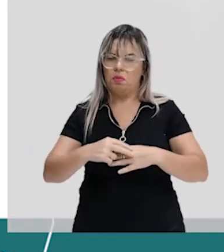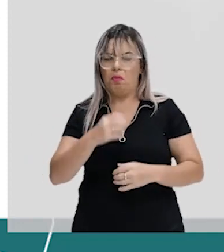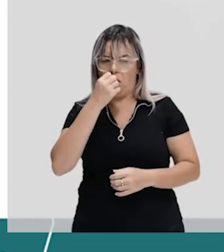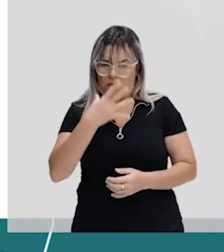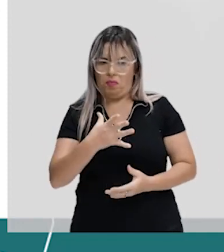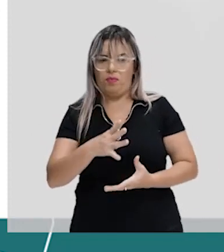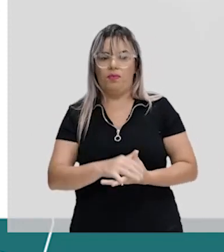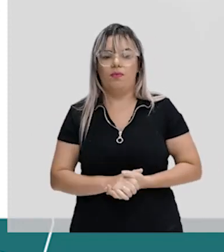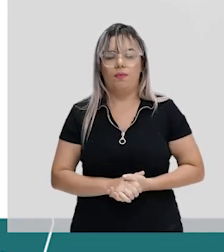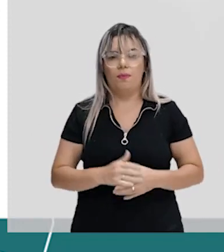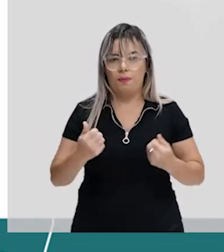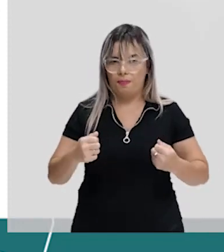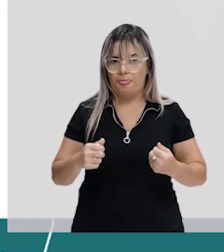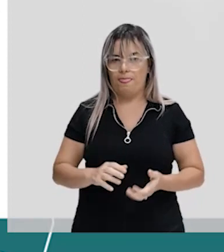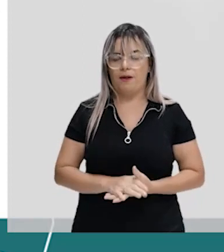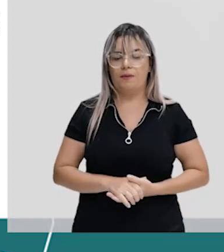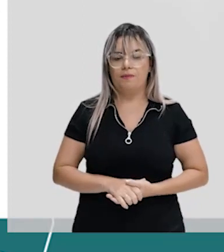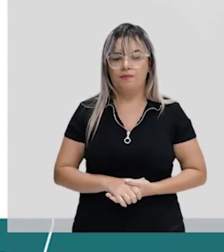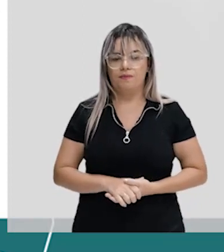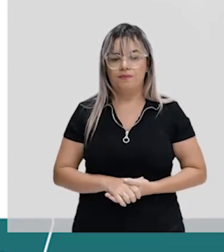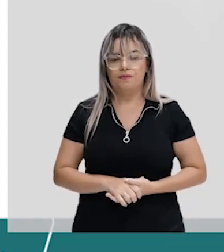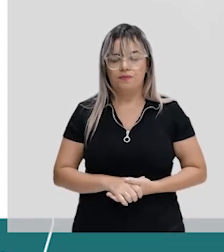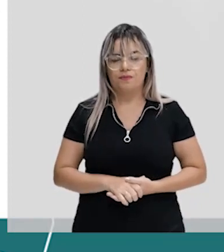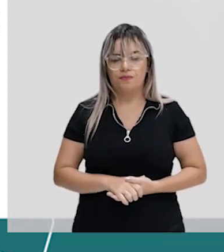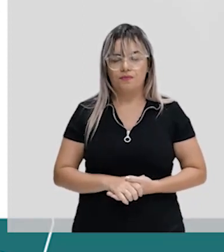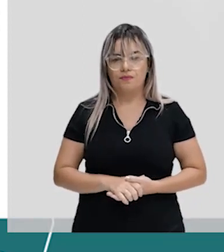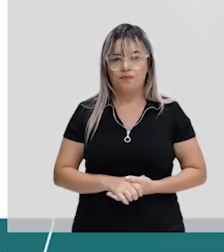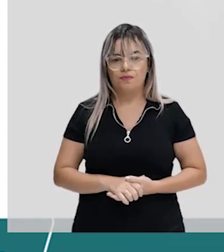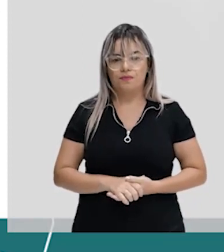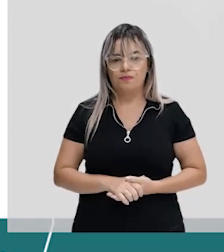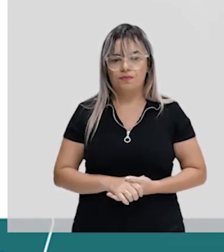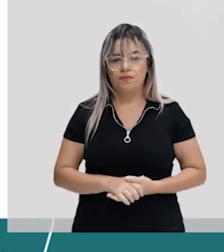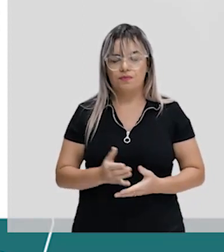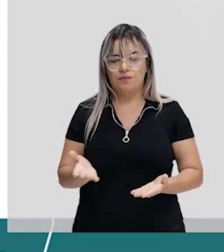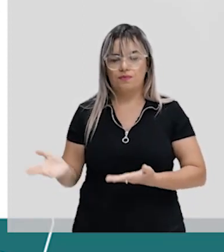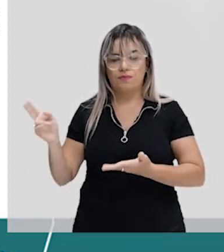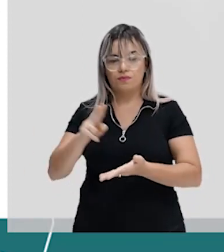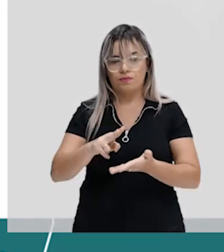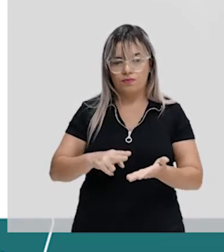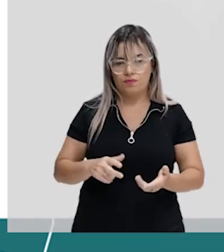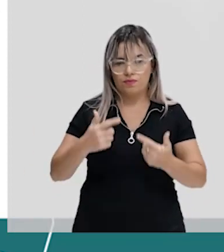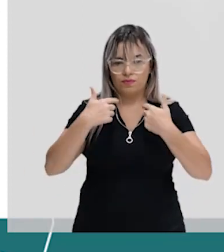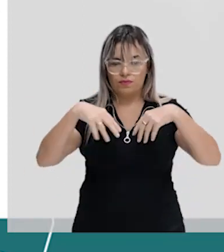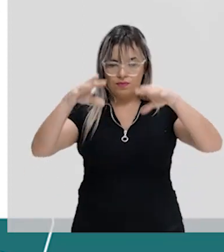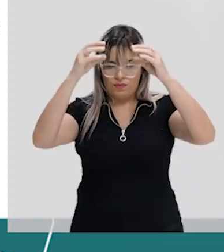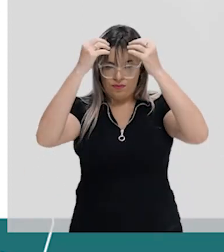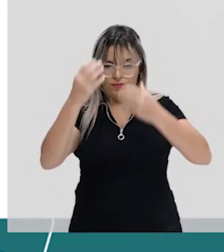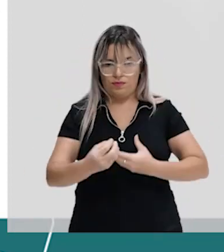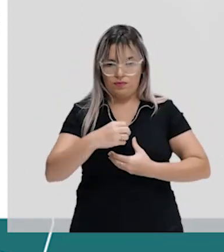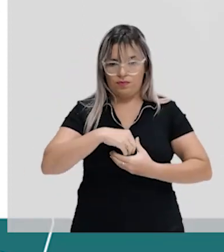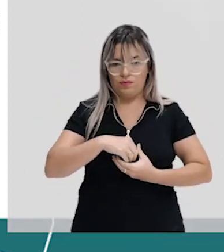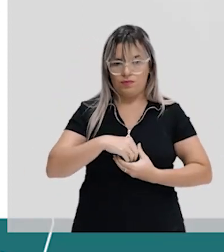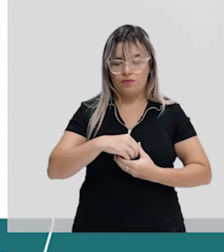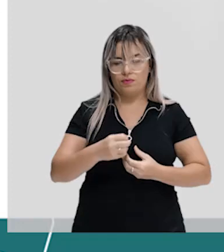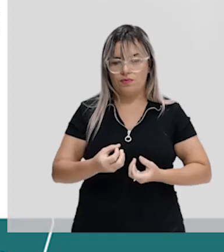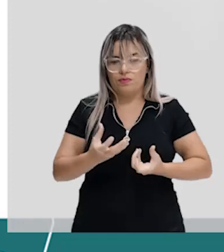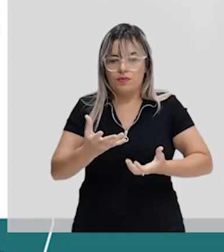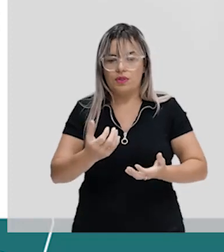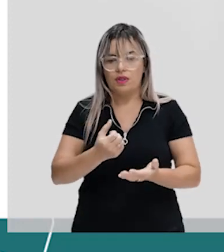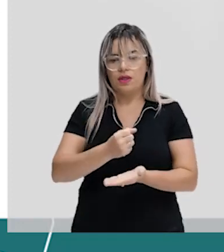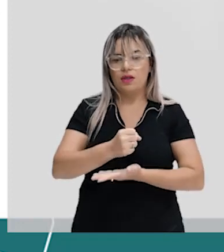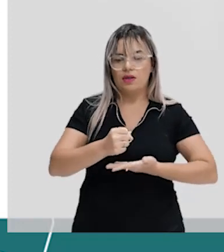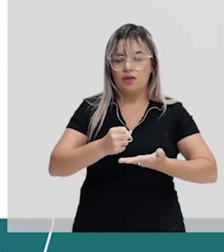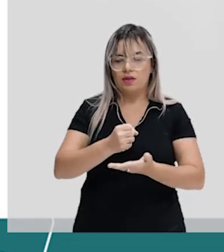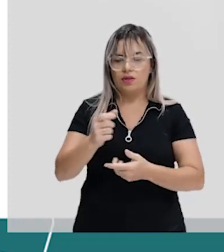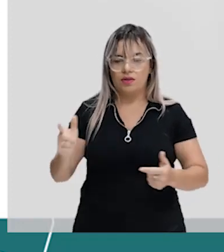A linguagem do parnasianismo era baseada, como eu já falei, na objetividade, na descrição minuciosa e perfeição estética de sua poesia. Esse